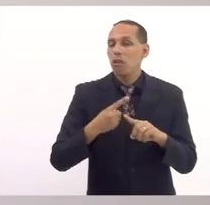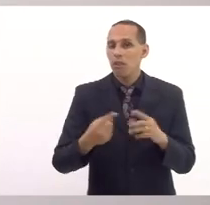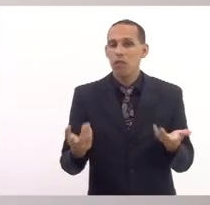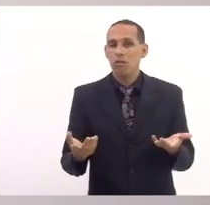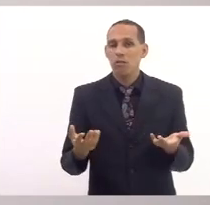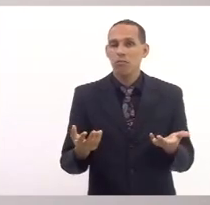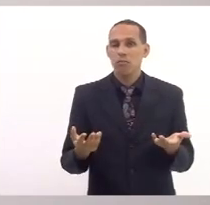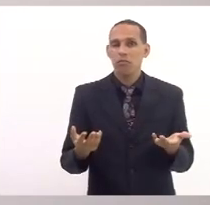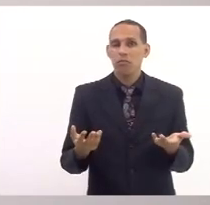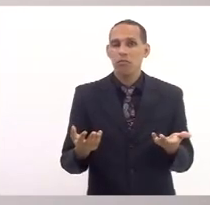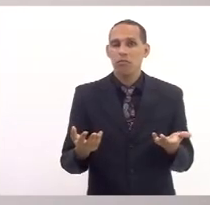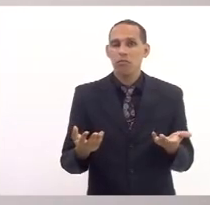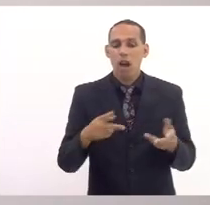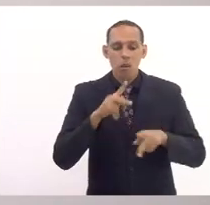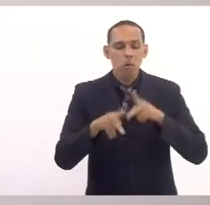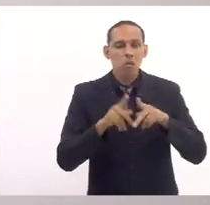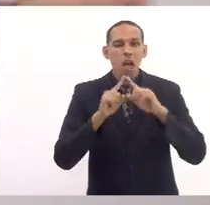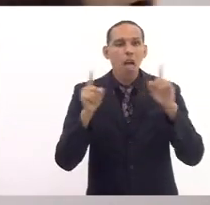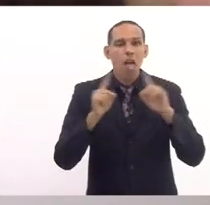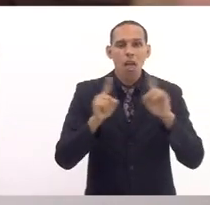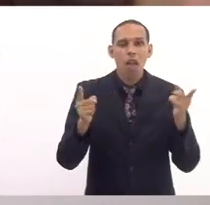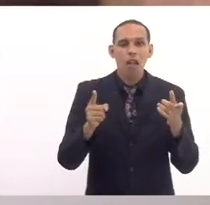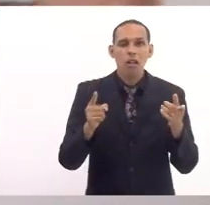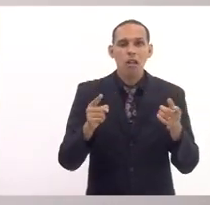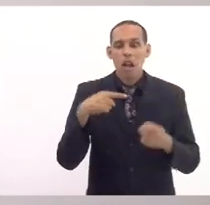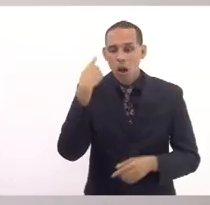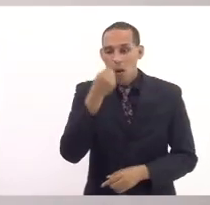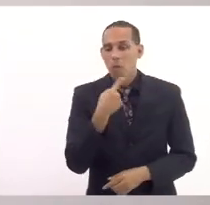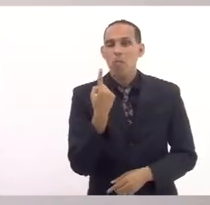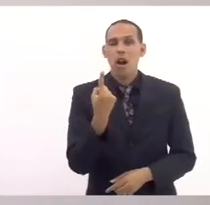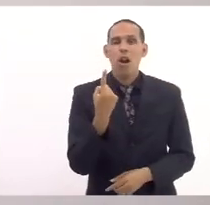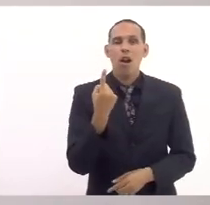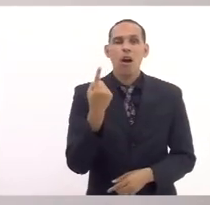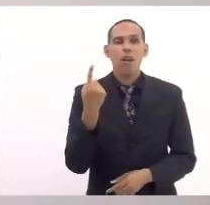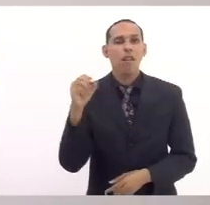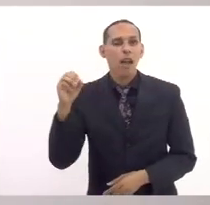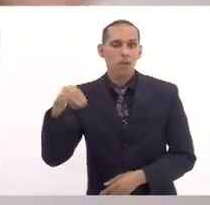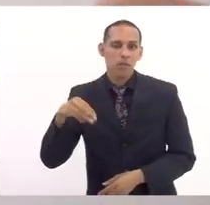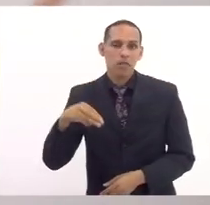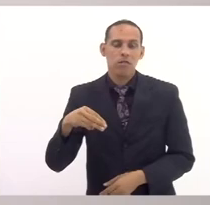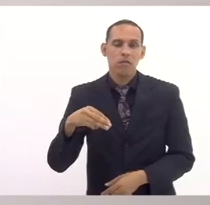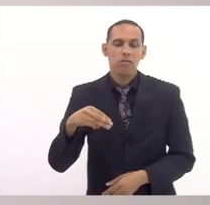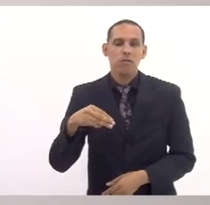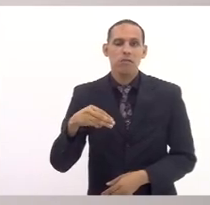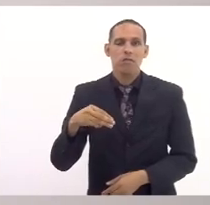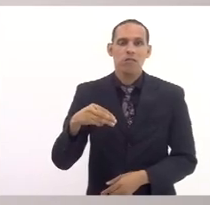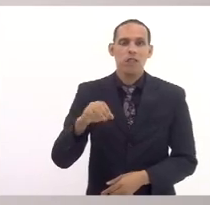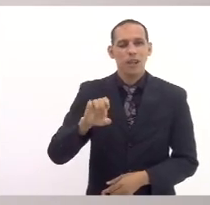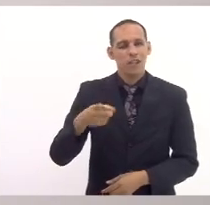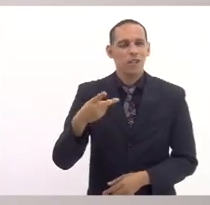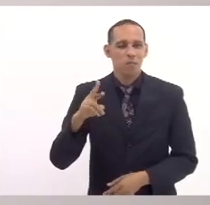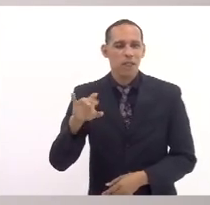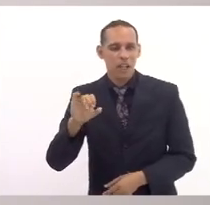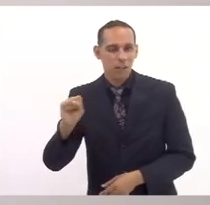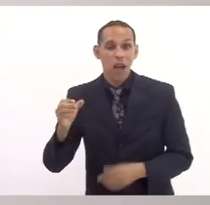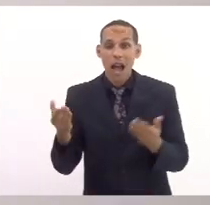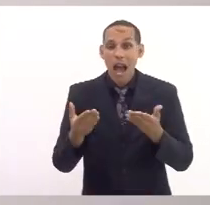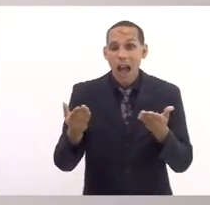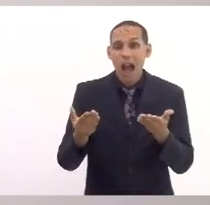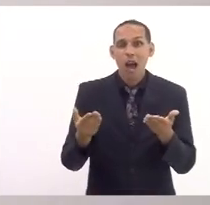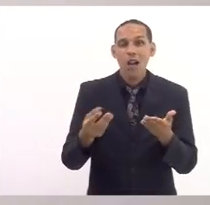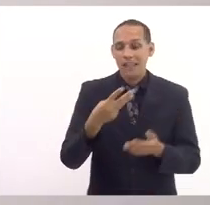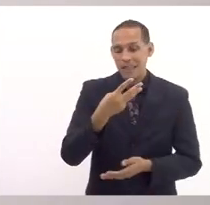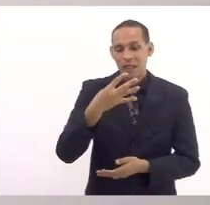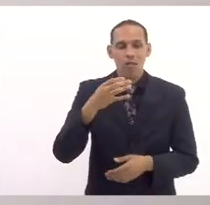daquela região, que com o trem expresso demorava 1h10. Agora, parando em todas as estações, não, 34